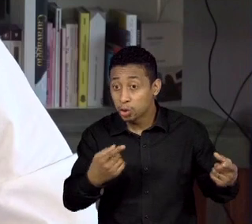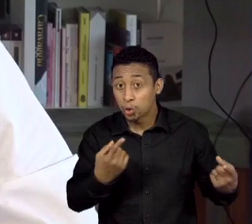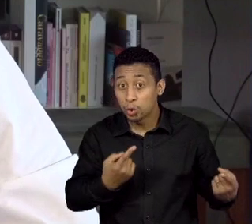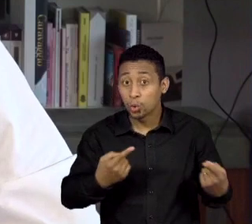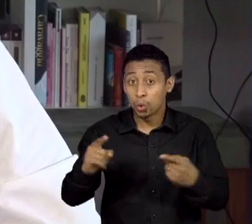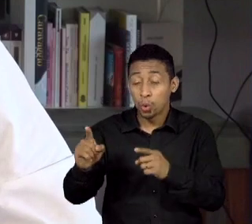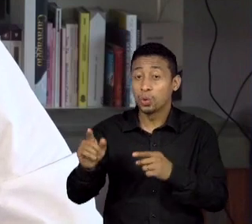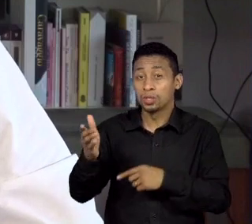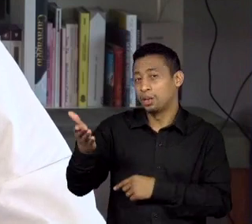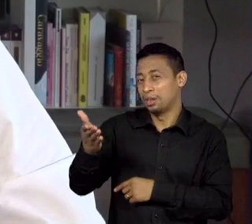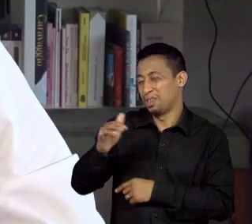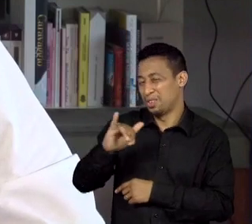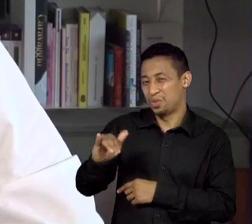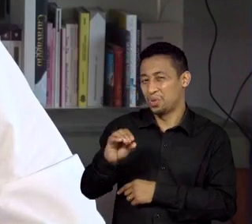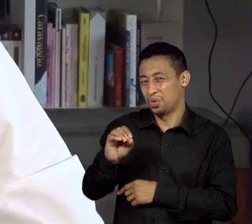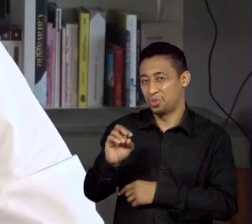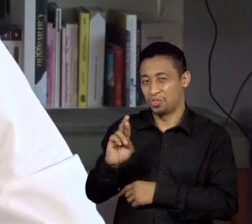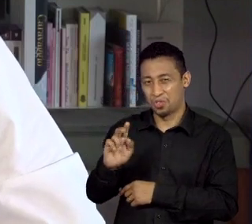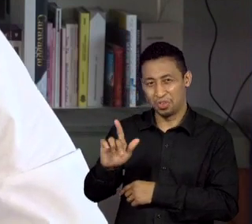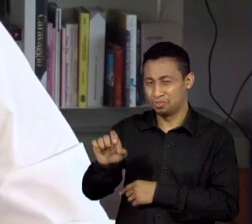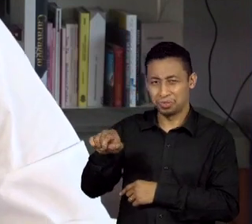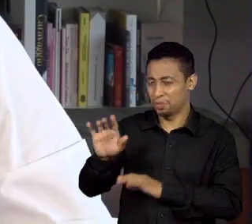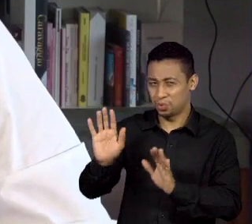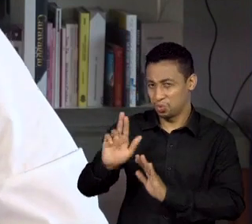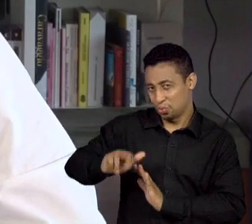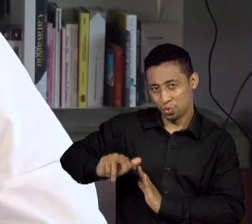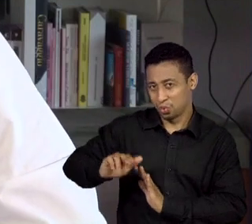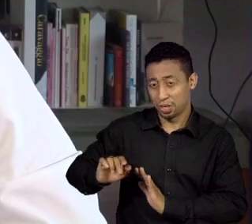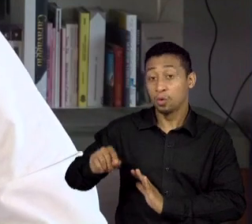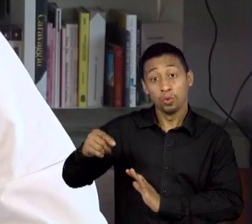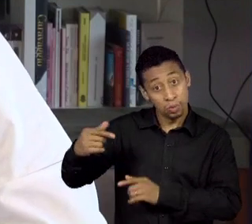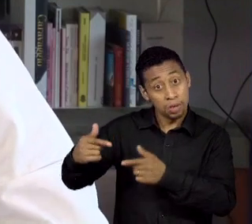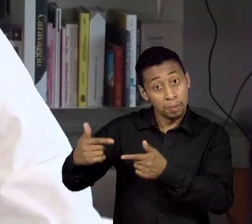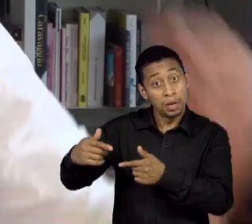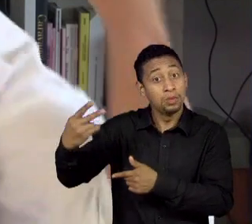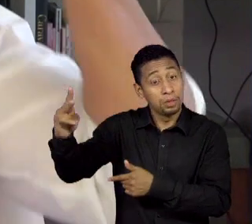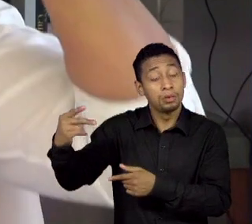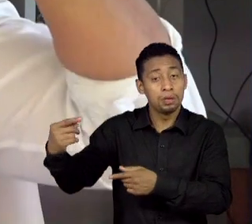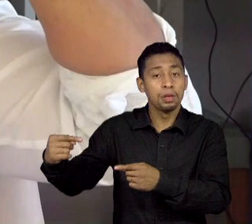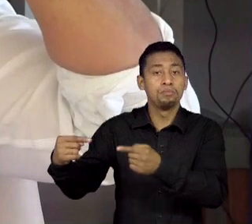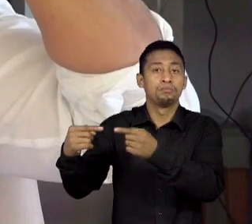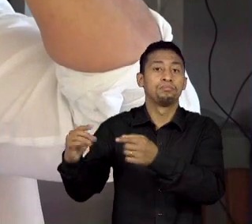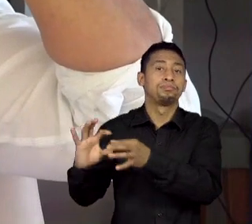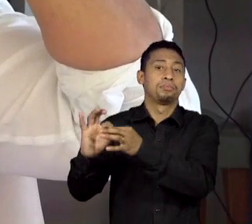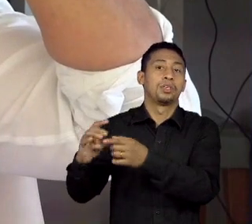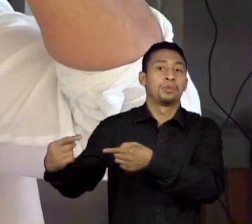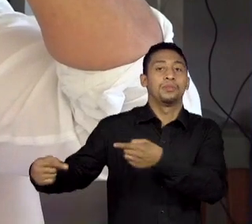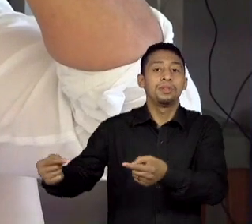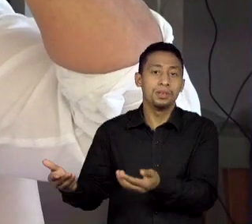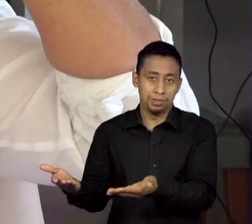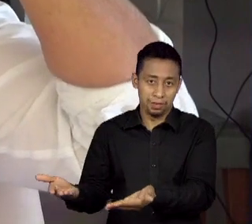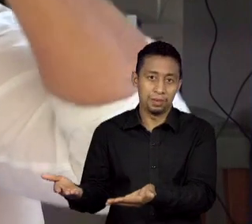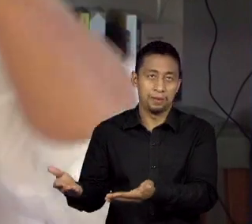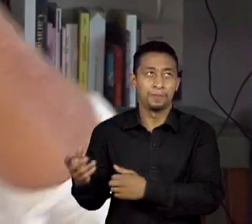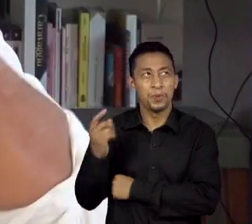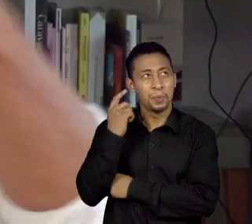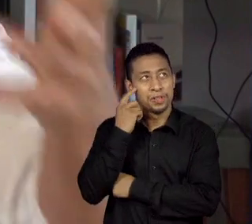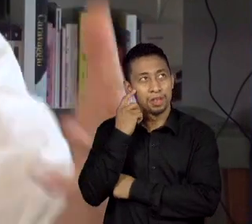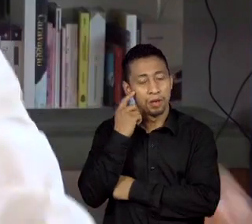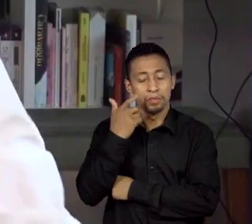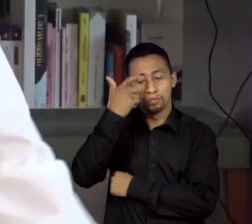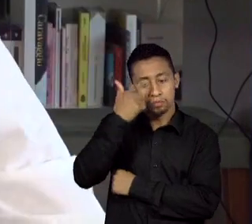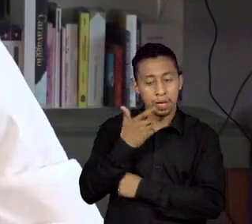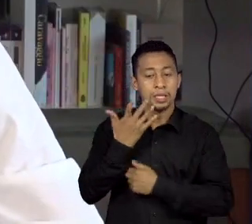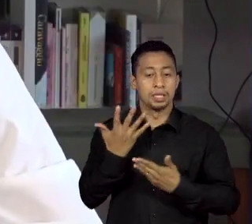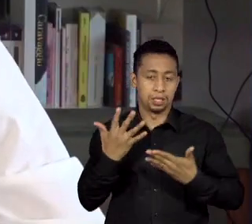tinha outros trabalhos diretamente políticos. Eu sempre achava que assim, eu podia ser como cidadão, eu